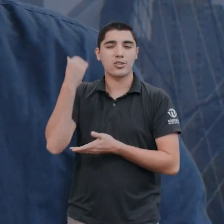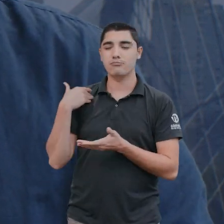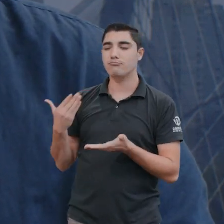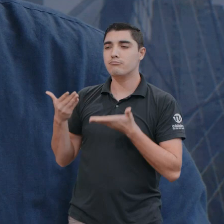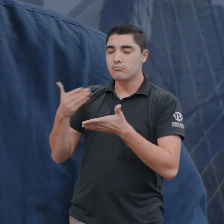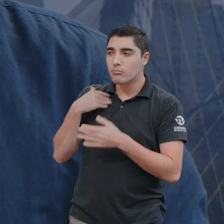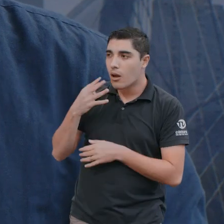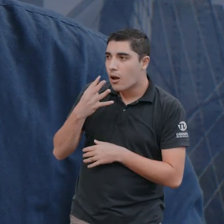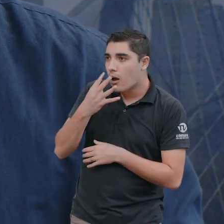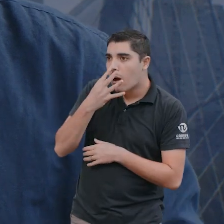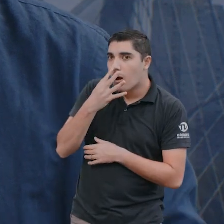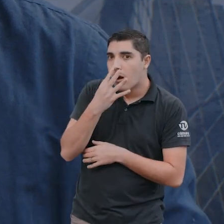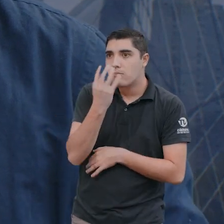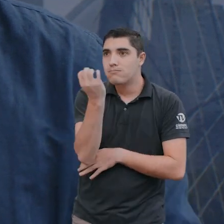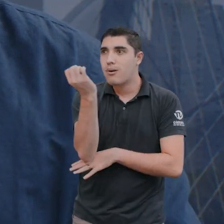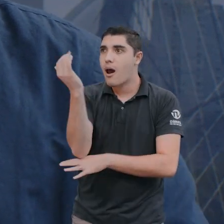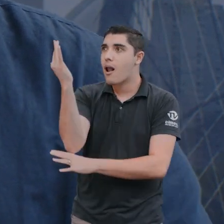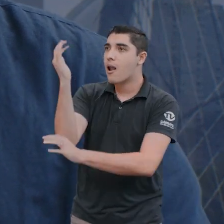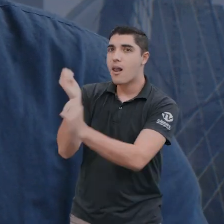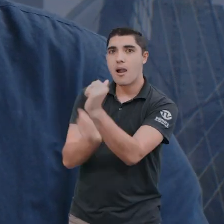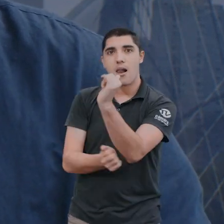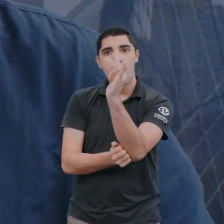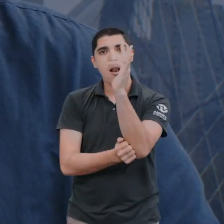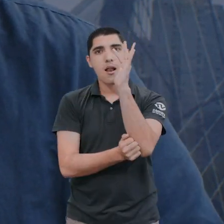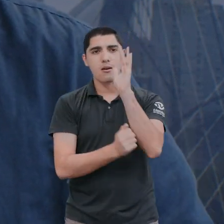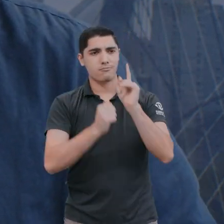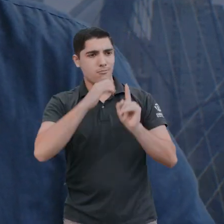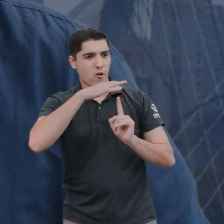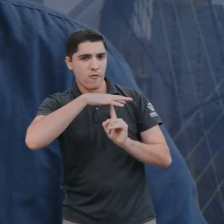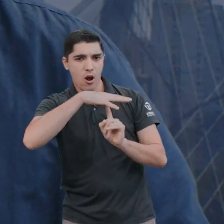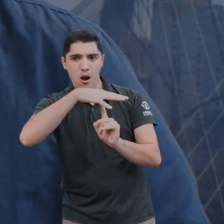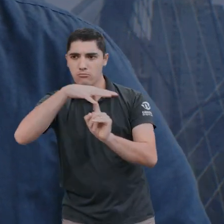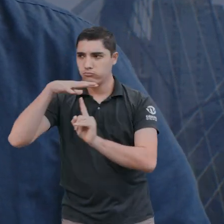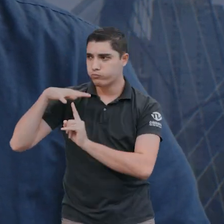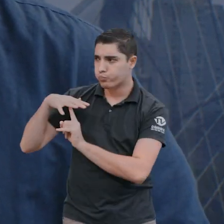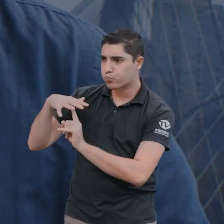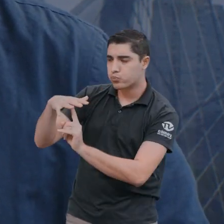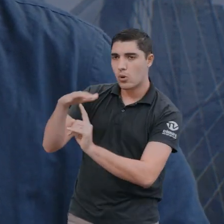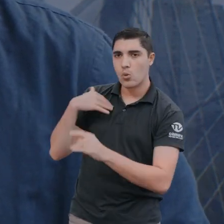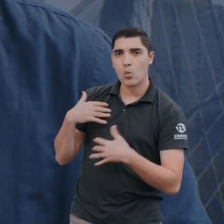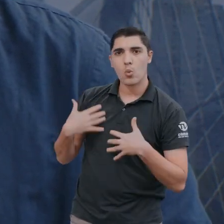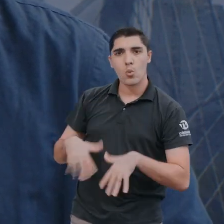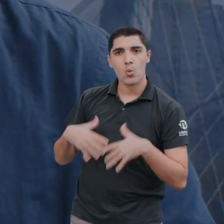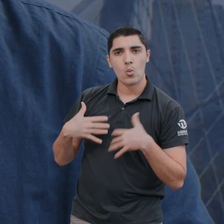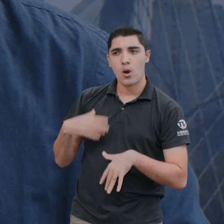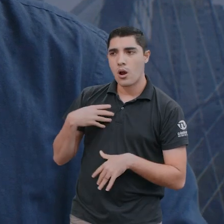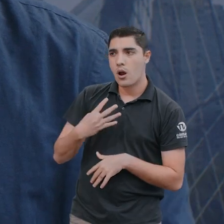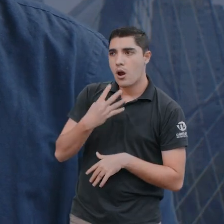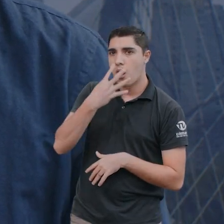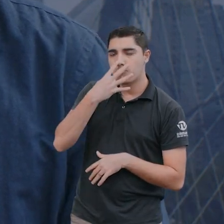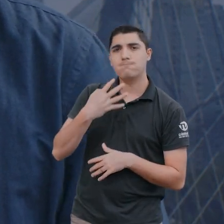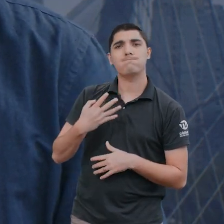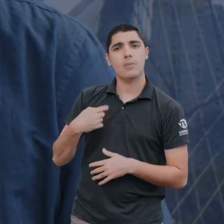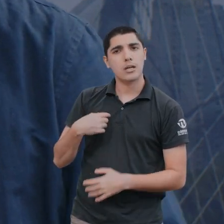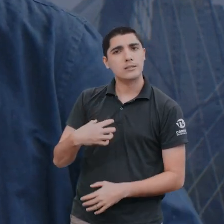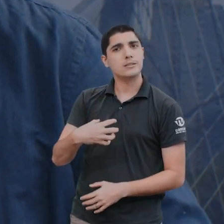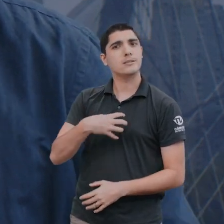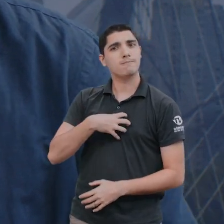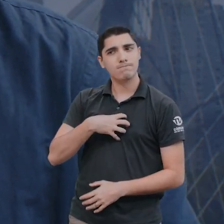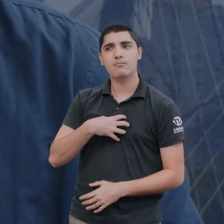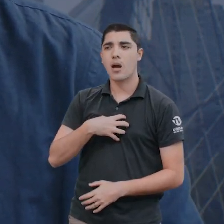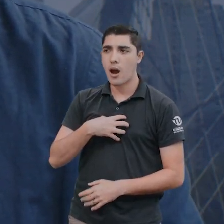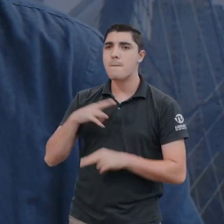despertou esse encantamento pela nossa flora, e isso fez com que esse fosse o